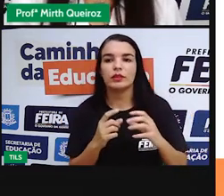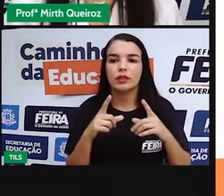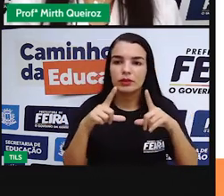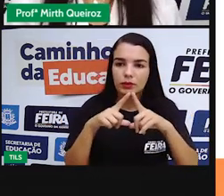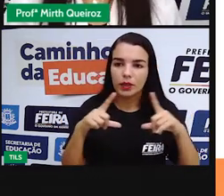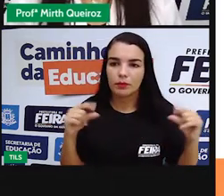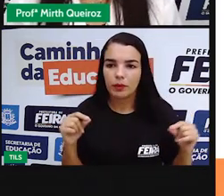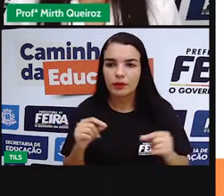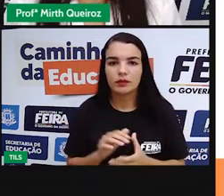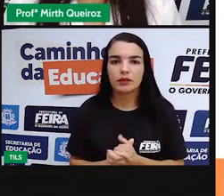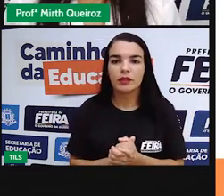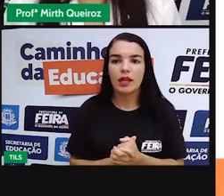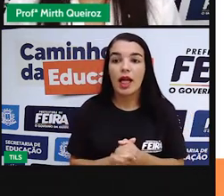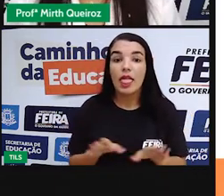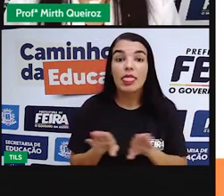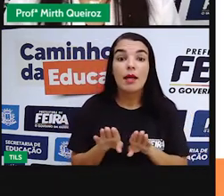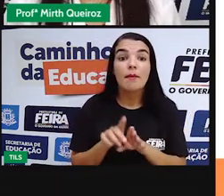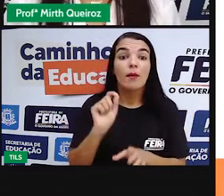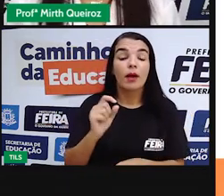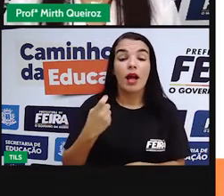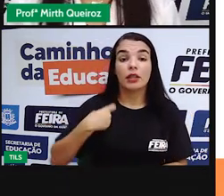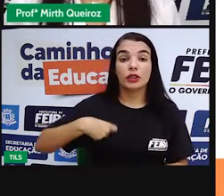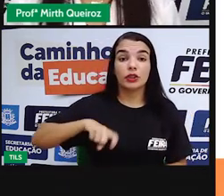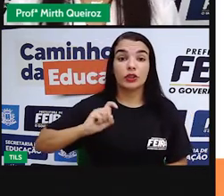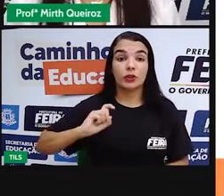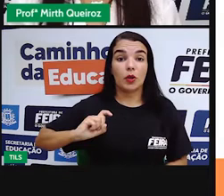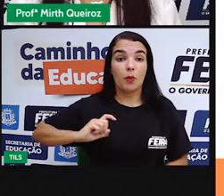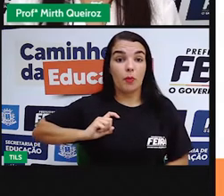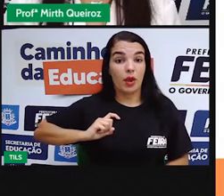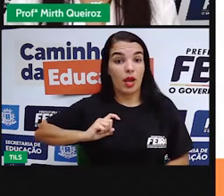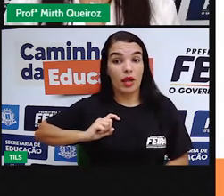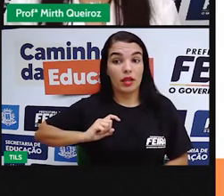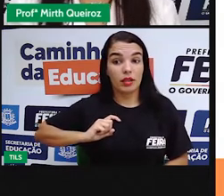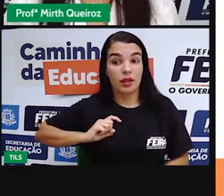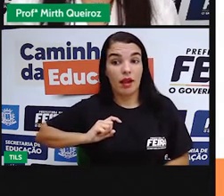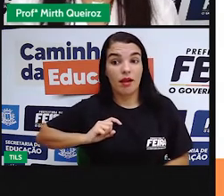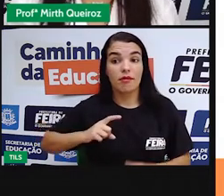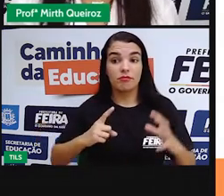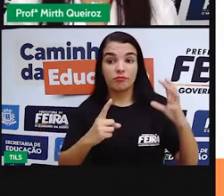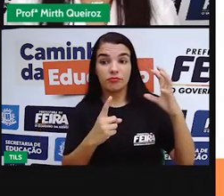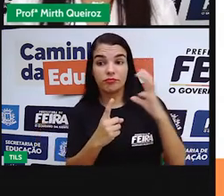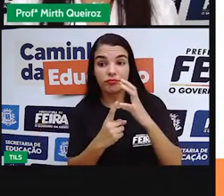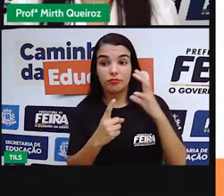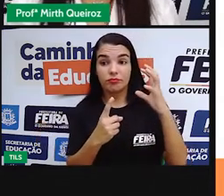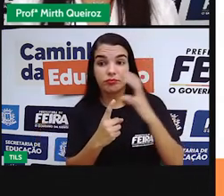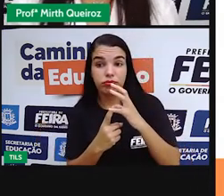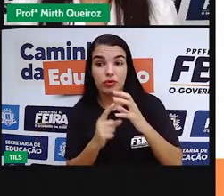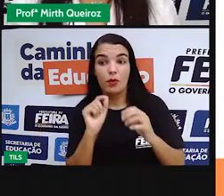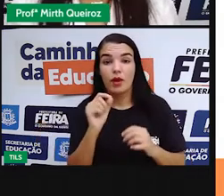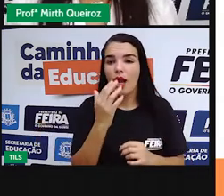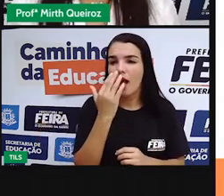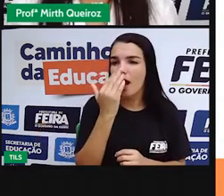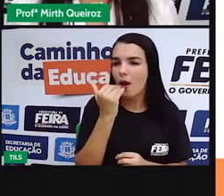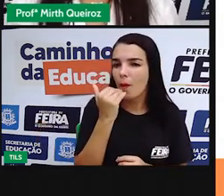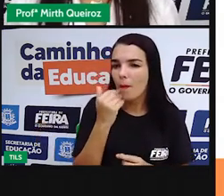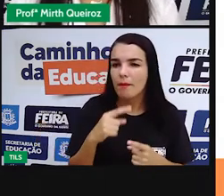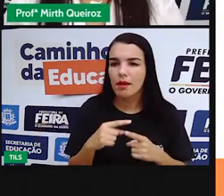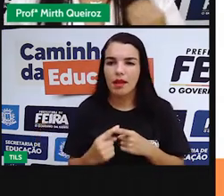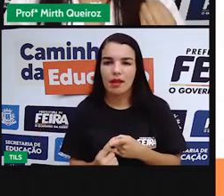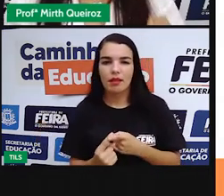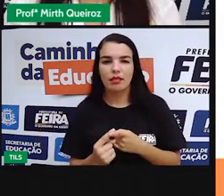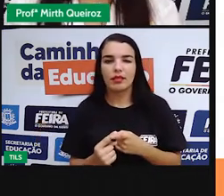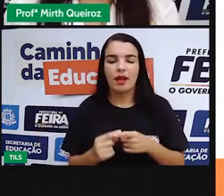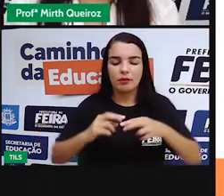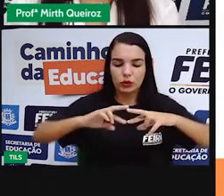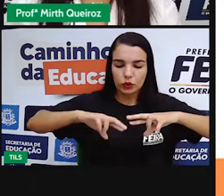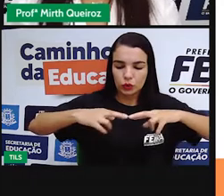os espanhóis também influenciaram aí na nossa cultura com a sua culinária, como é o caso dos croquetes, dos churros.